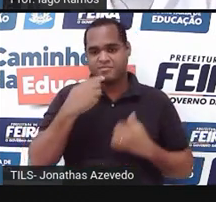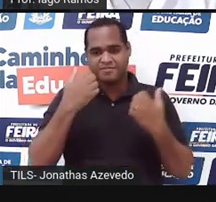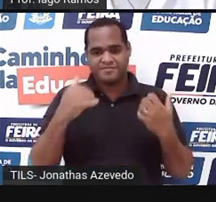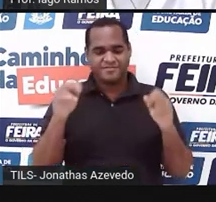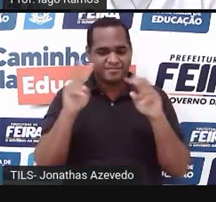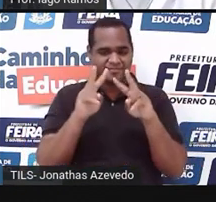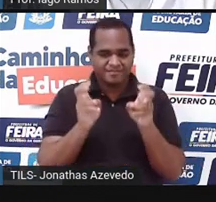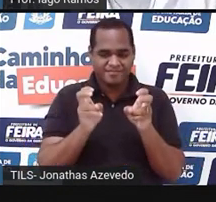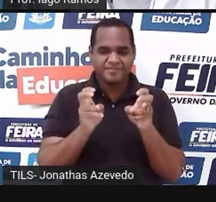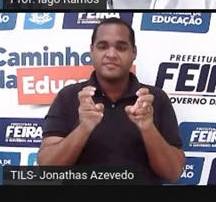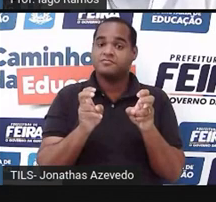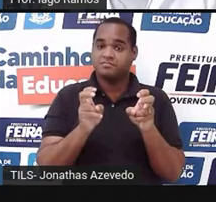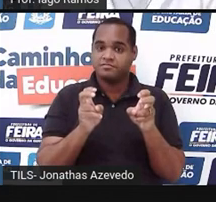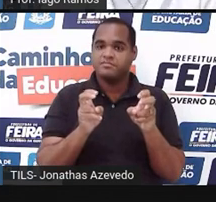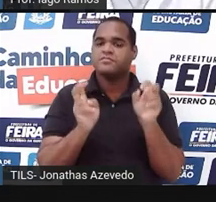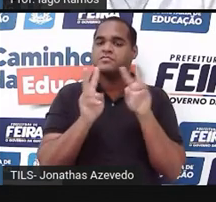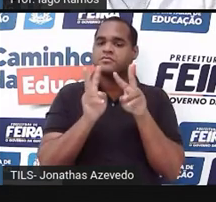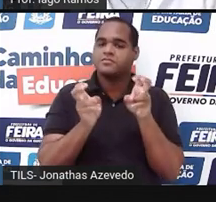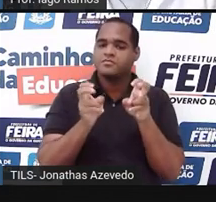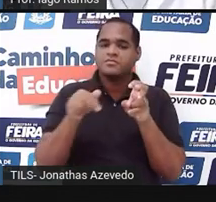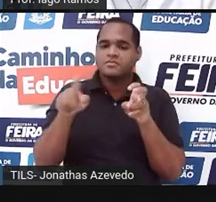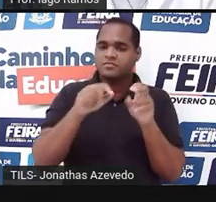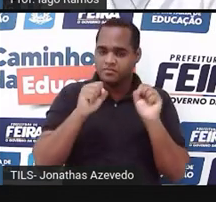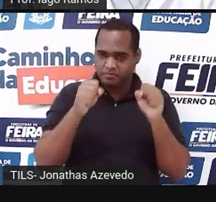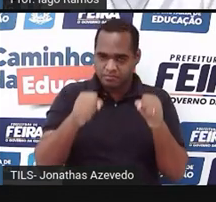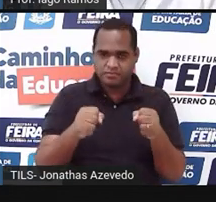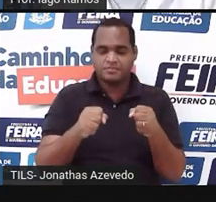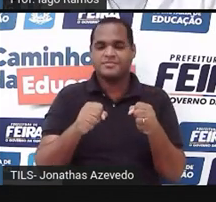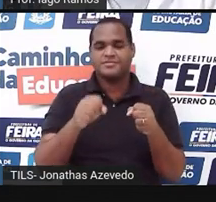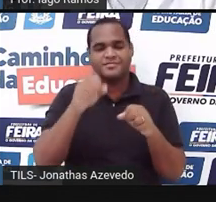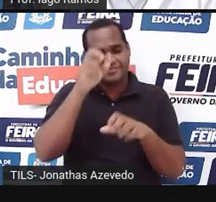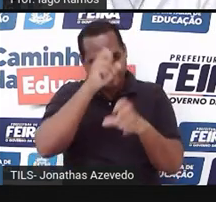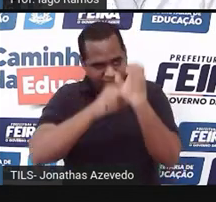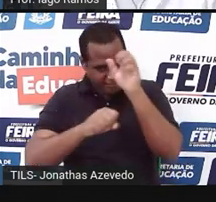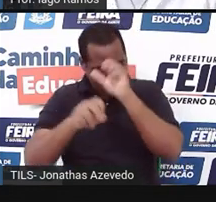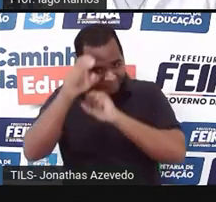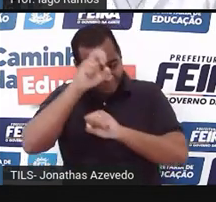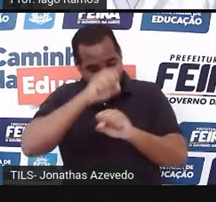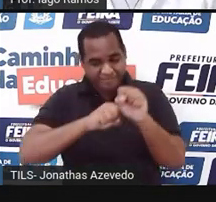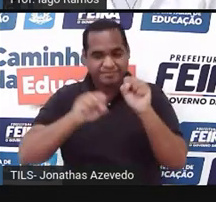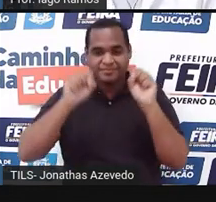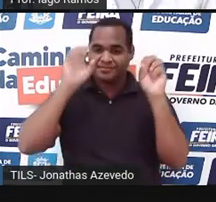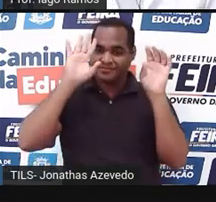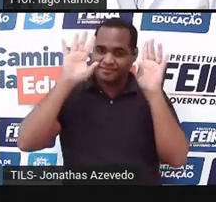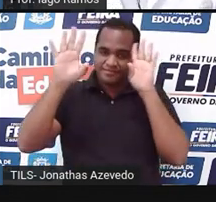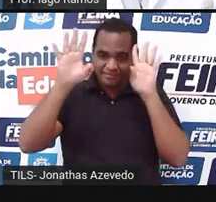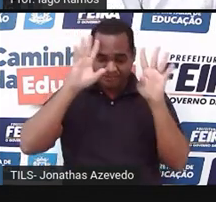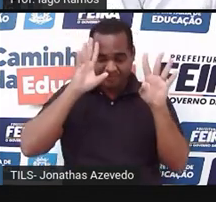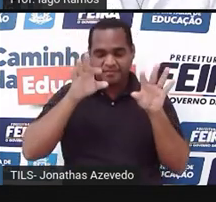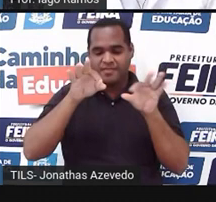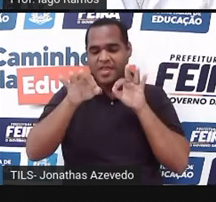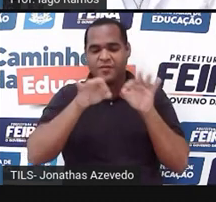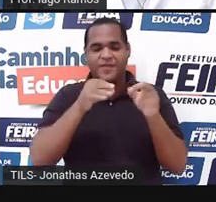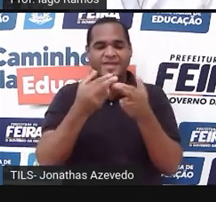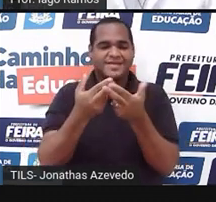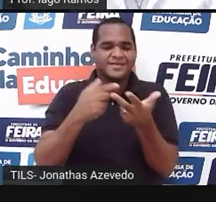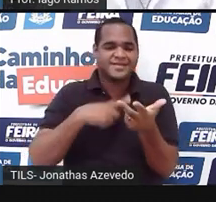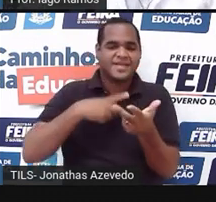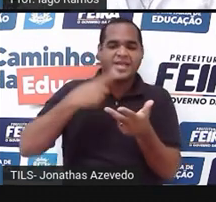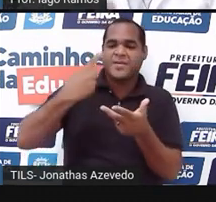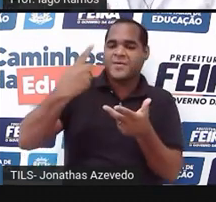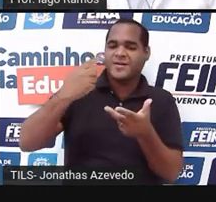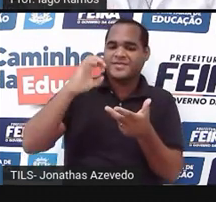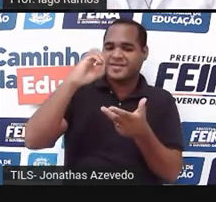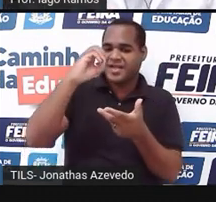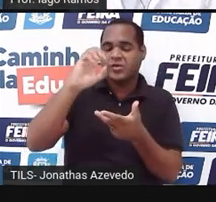desse tema ainda continuamos a pensar e resolver equações o grau